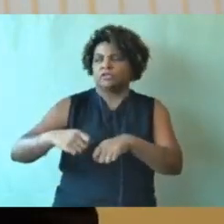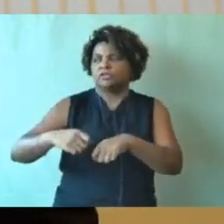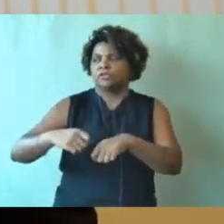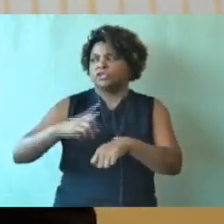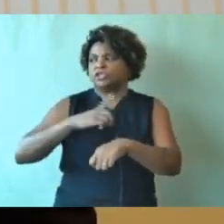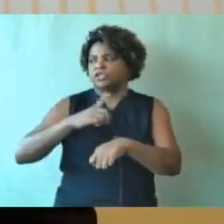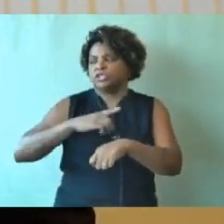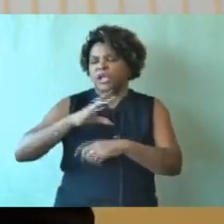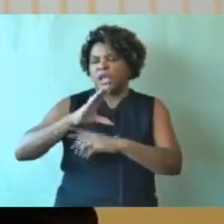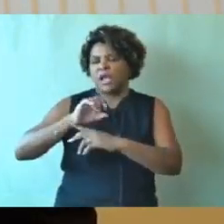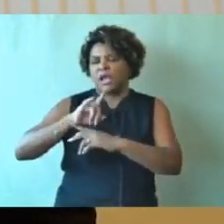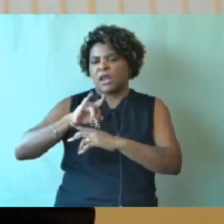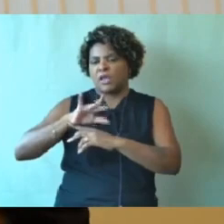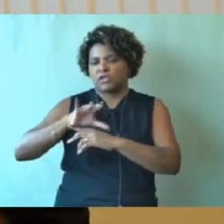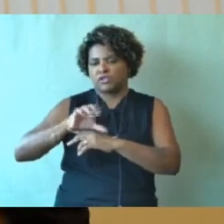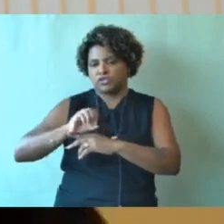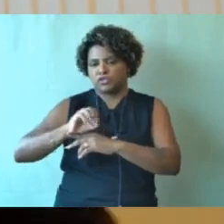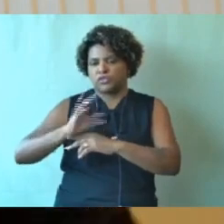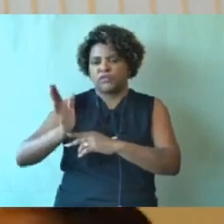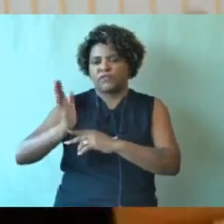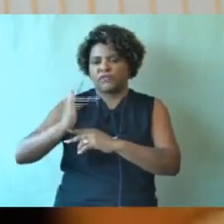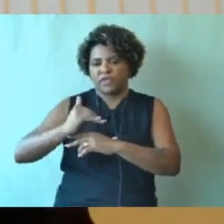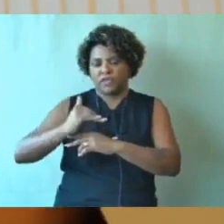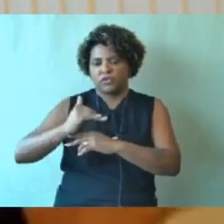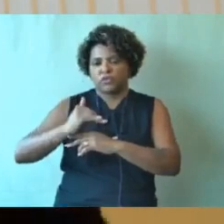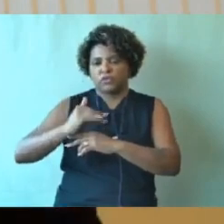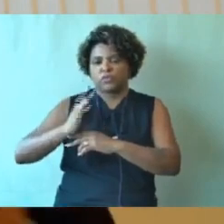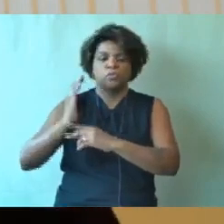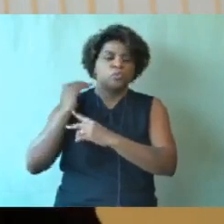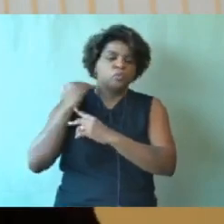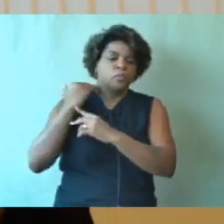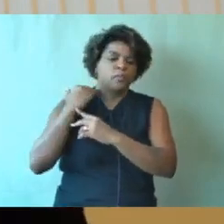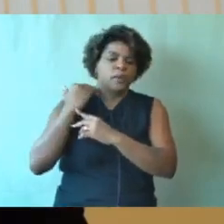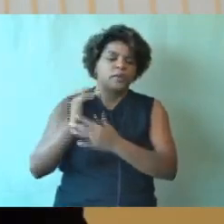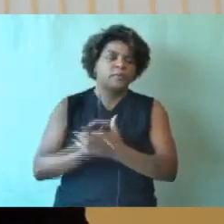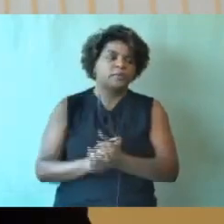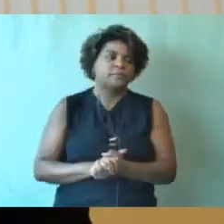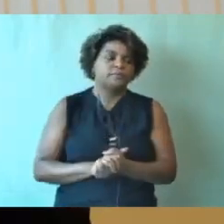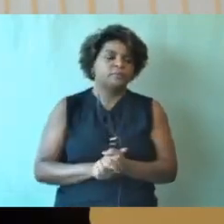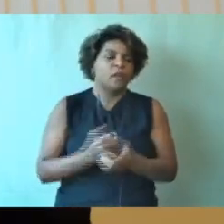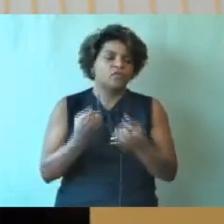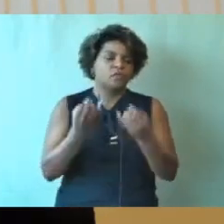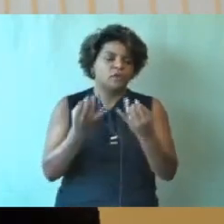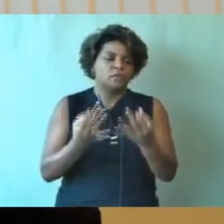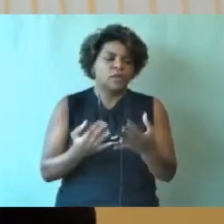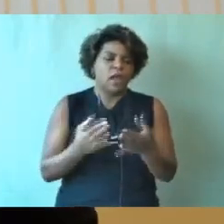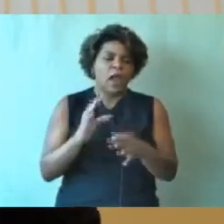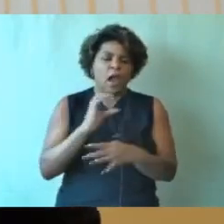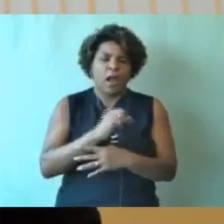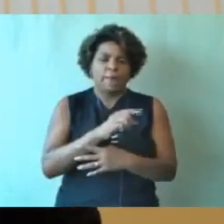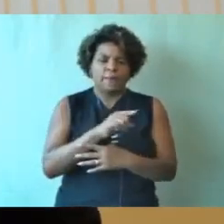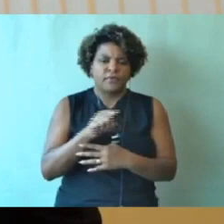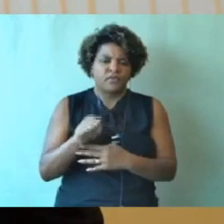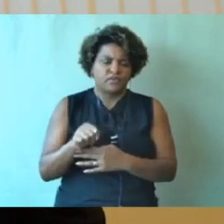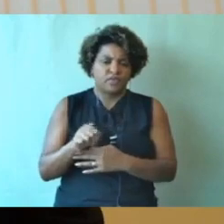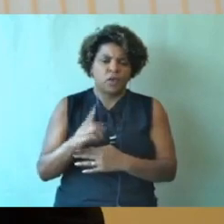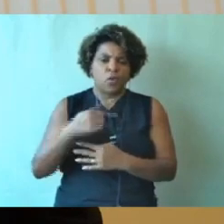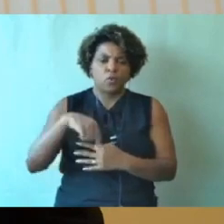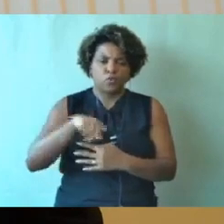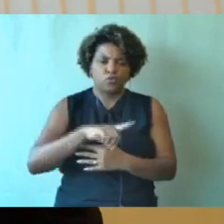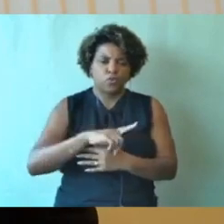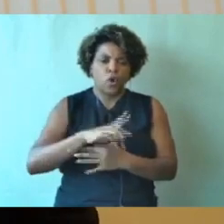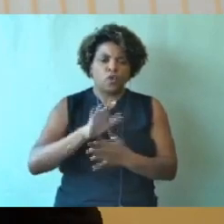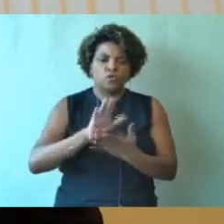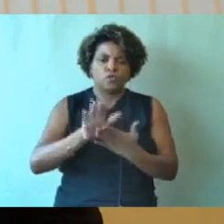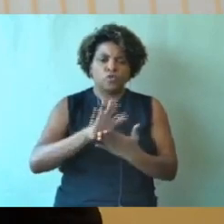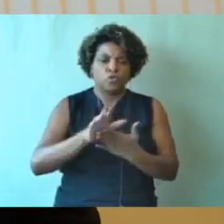esclarecimento, o nosso custo, ele é composto de diversos itens, você já foi falado aí, vocês estão, né, sabendo demais, mas acontece o seguinte,